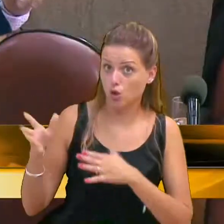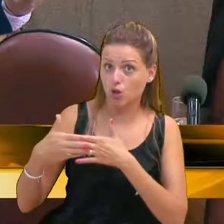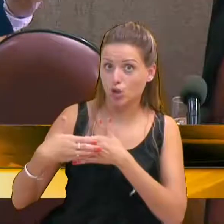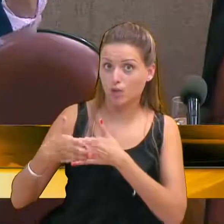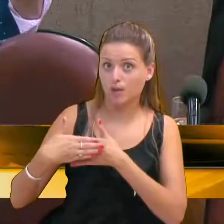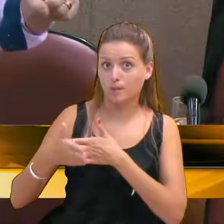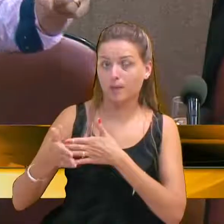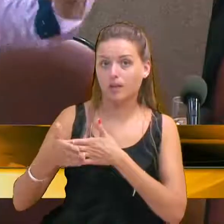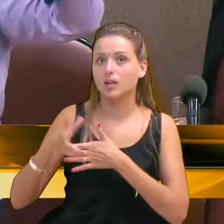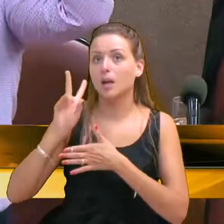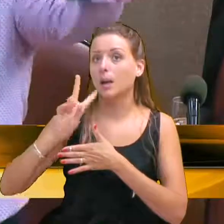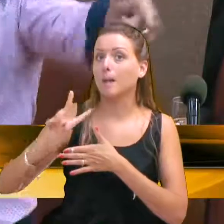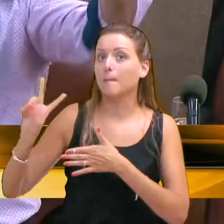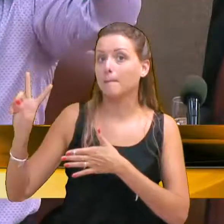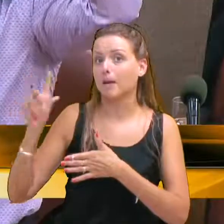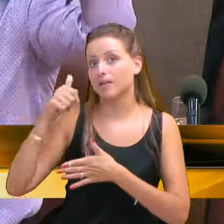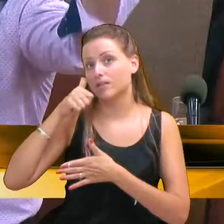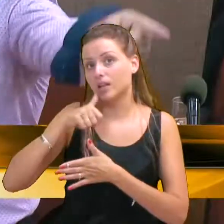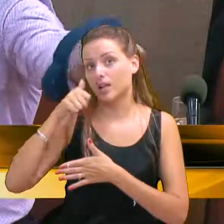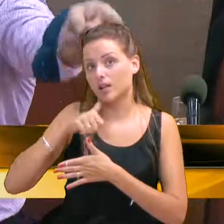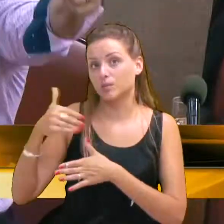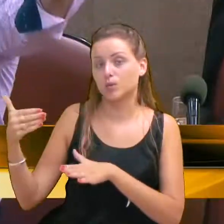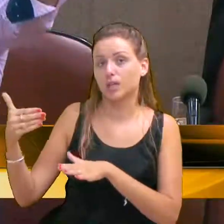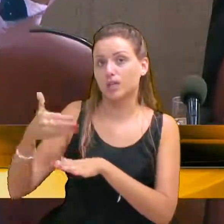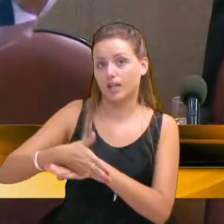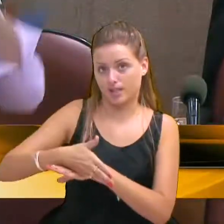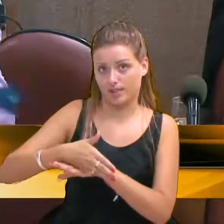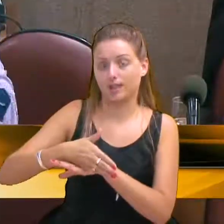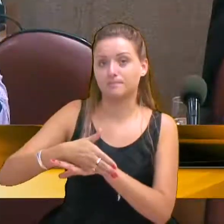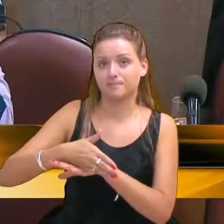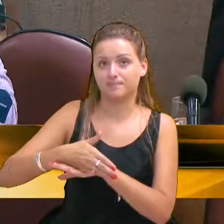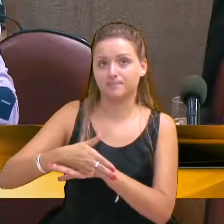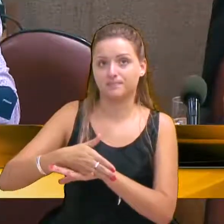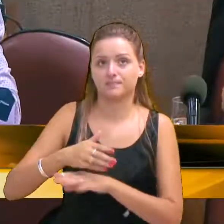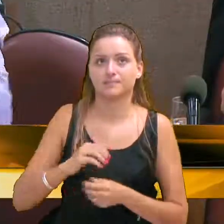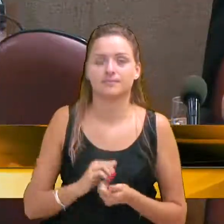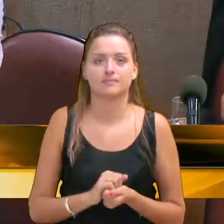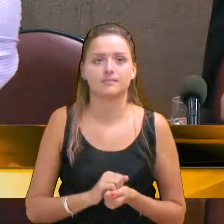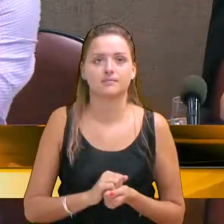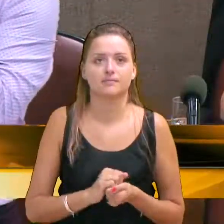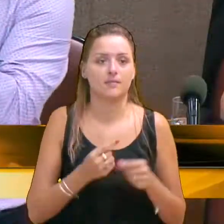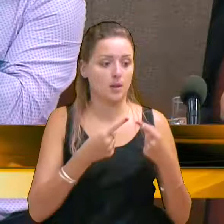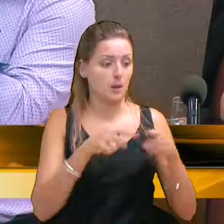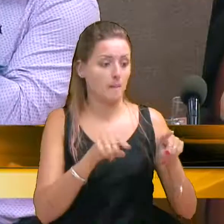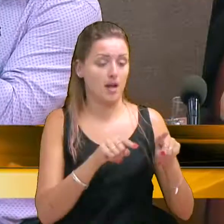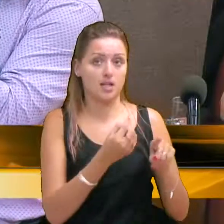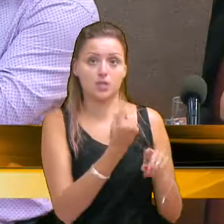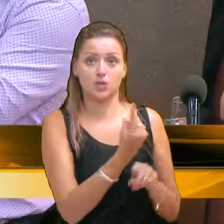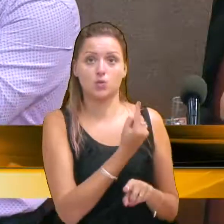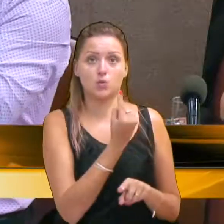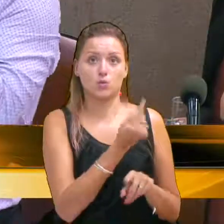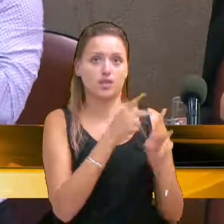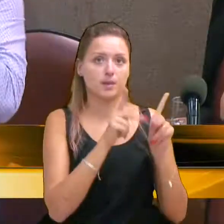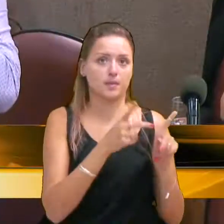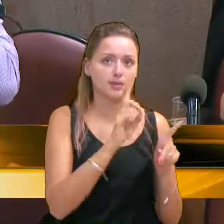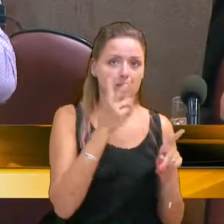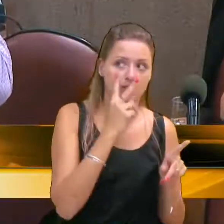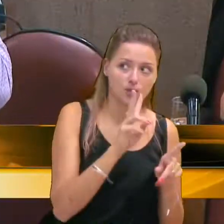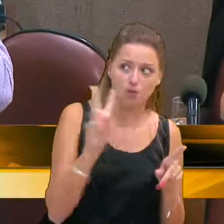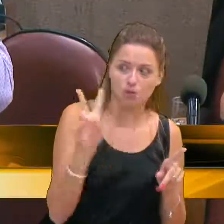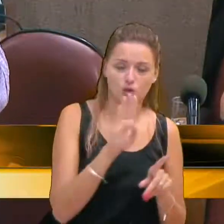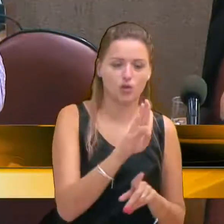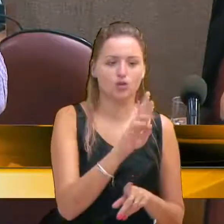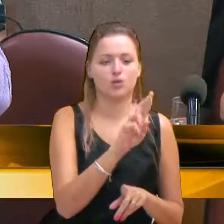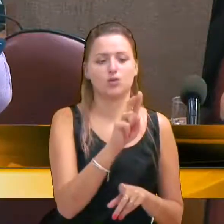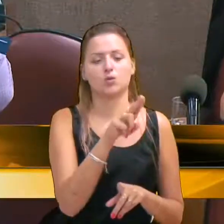para a porta para ver, esperando a Elisa entrar. Só teve uma aqui nessa sala que não olhou,